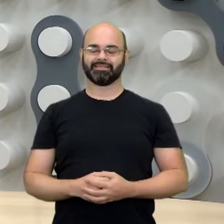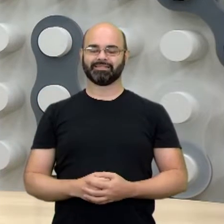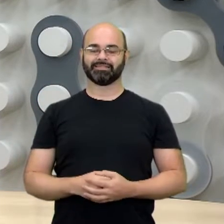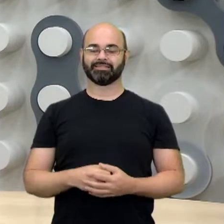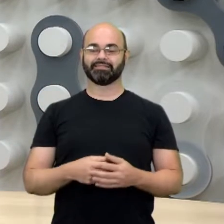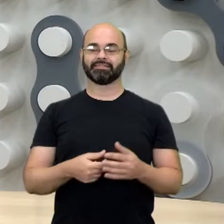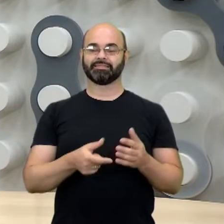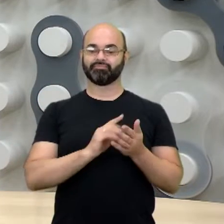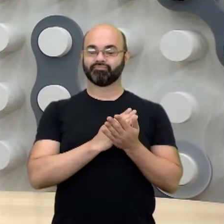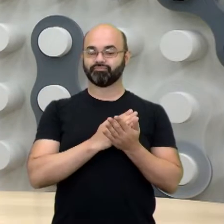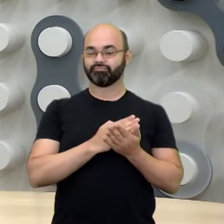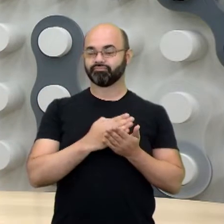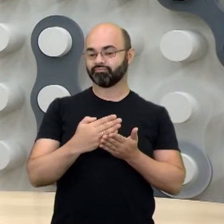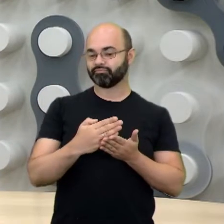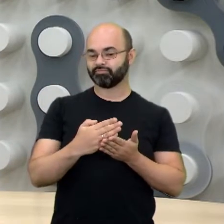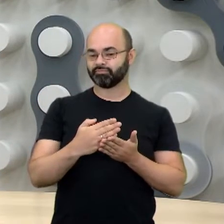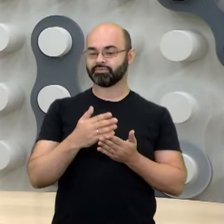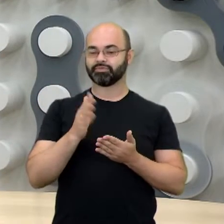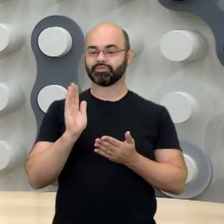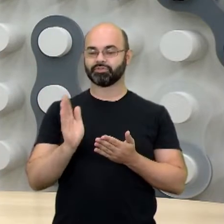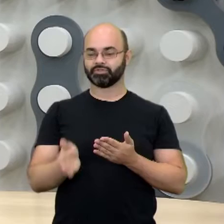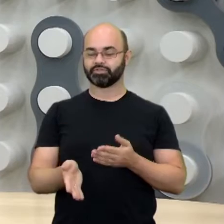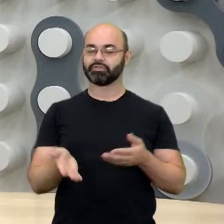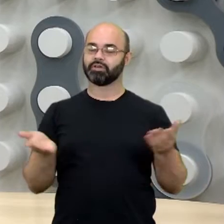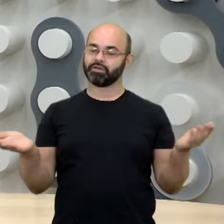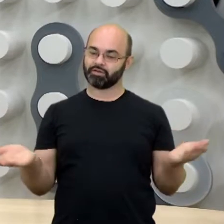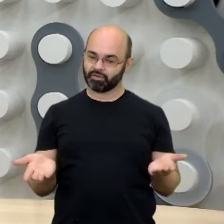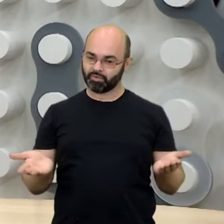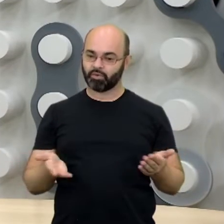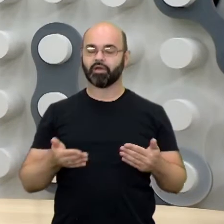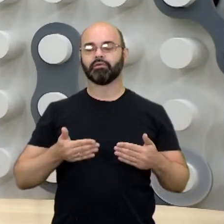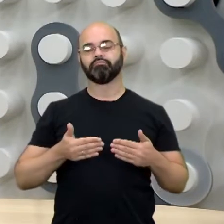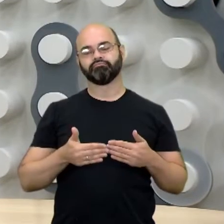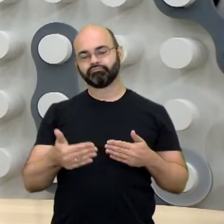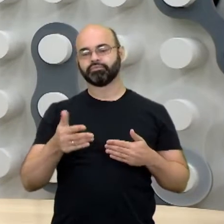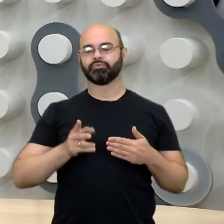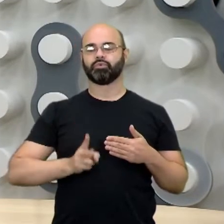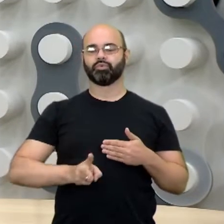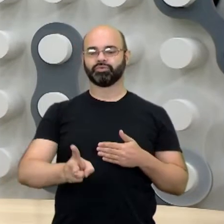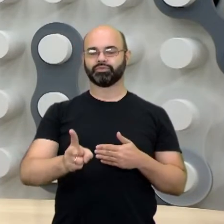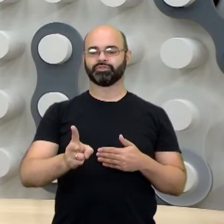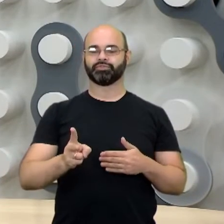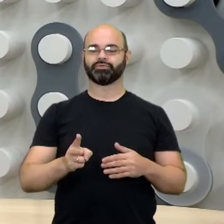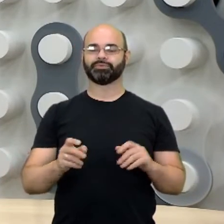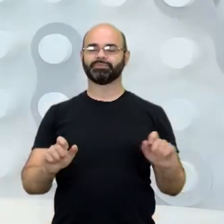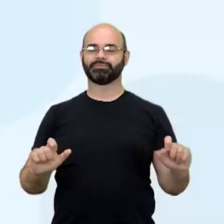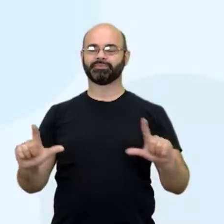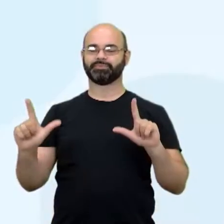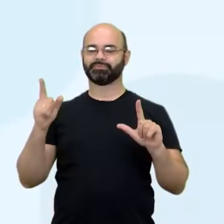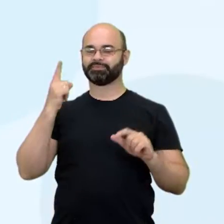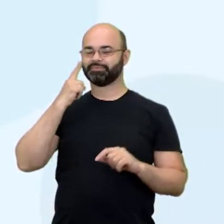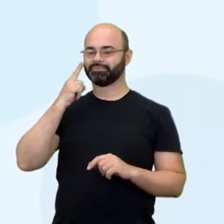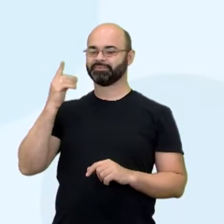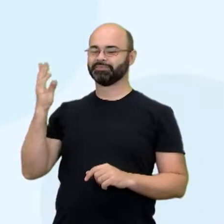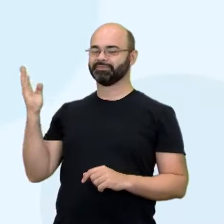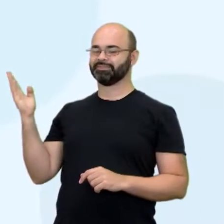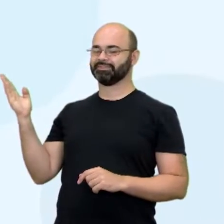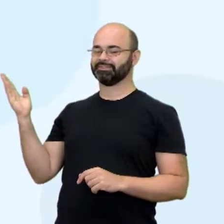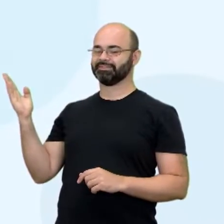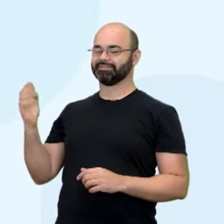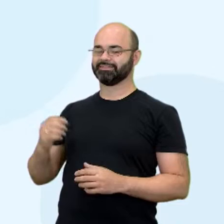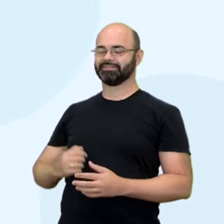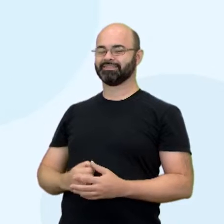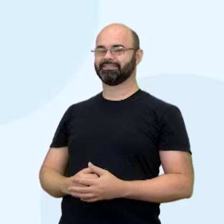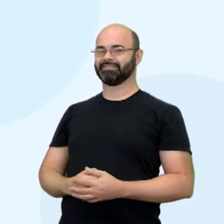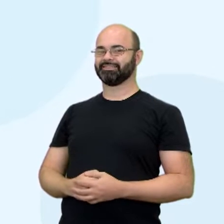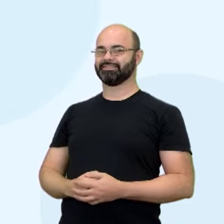introdução, né? Nós vamos dar hoje a uma continuidade, né? Pode colocar aí na tela que a gente já vai observar para vocês aí